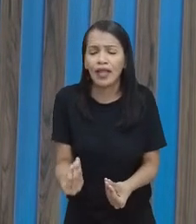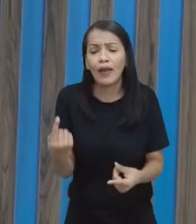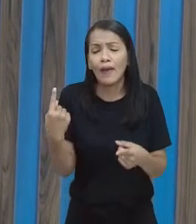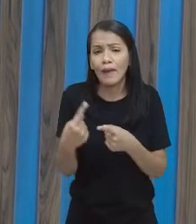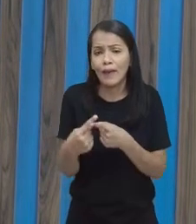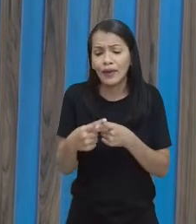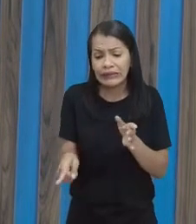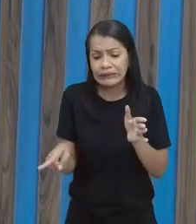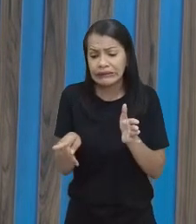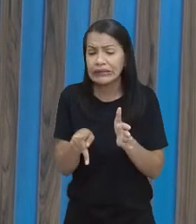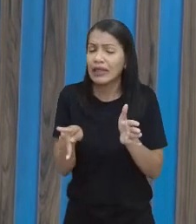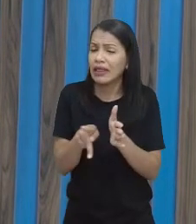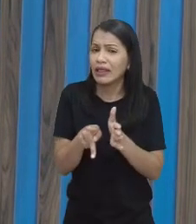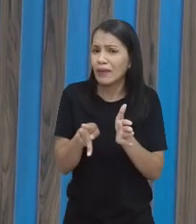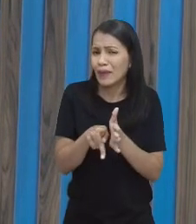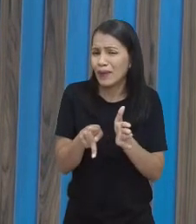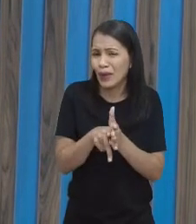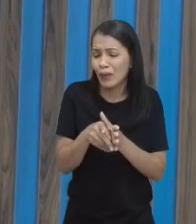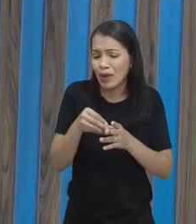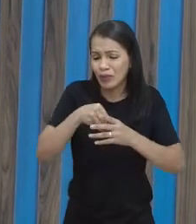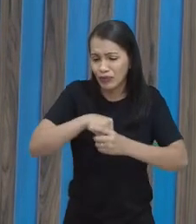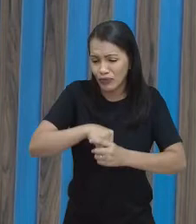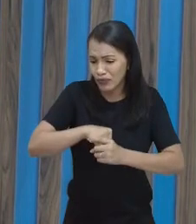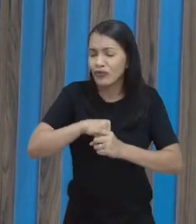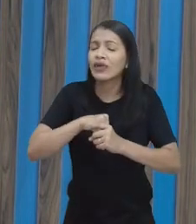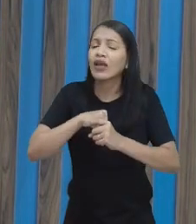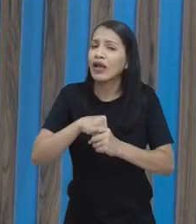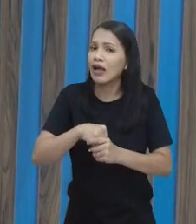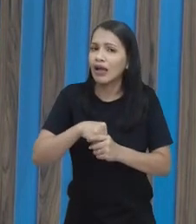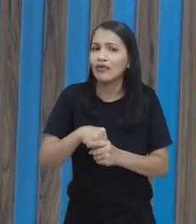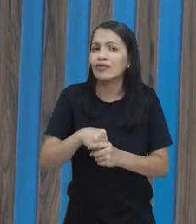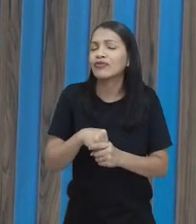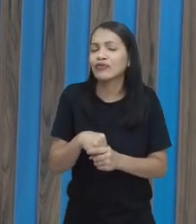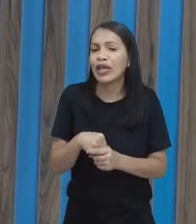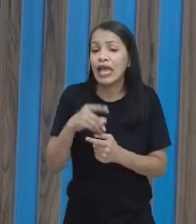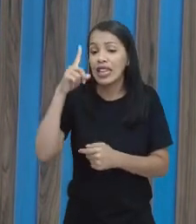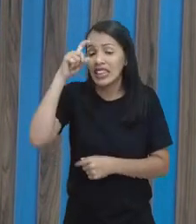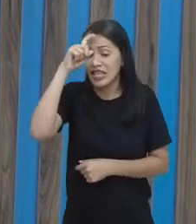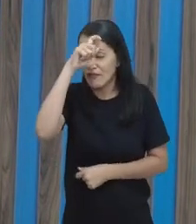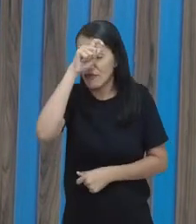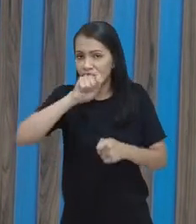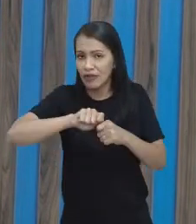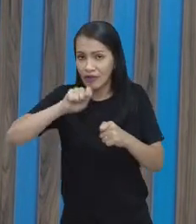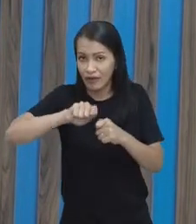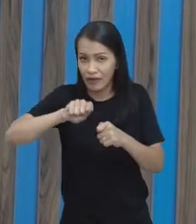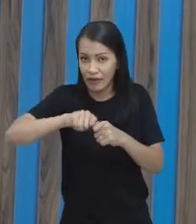combustível fóssil, né? Então, assim, não dá para a gente continuar utilizando, tá certo?